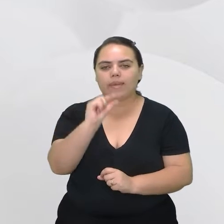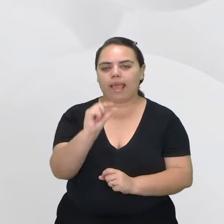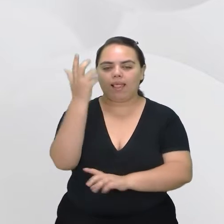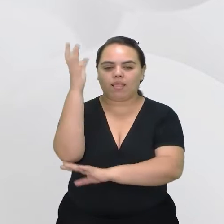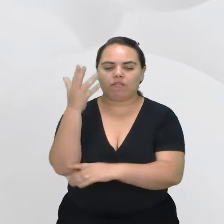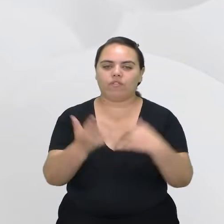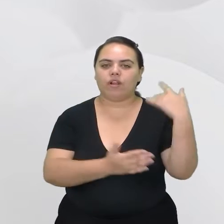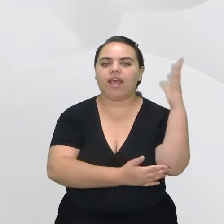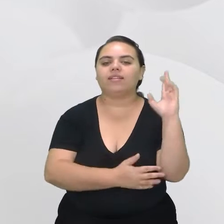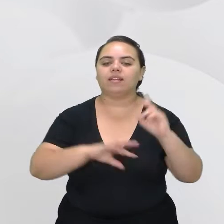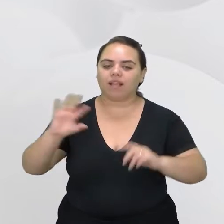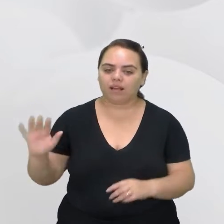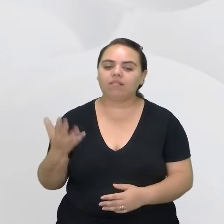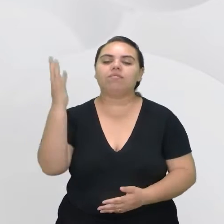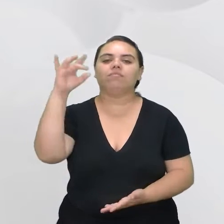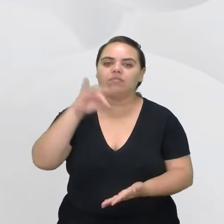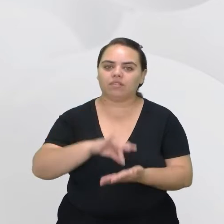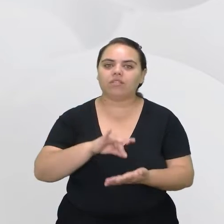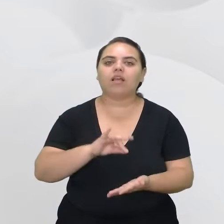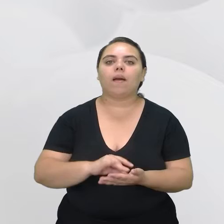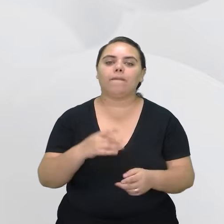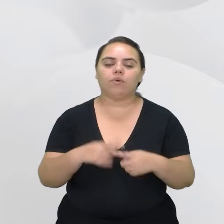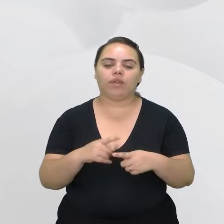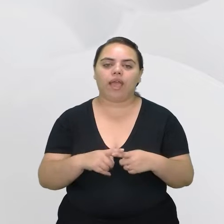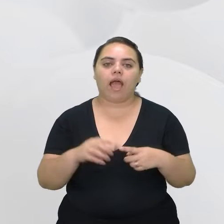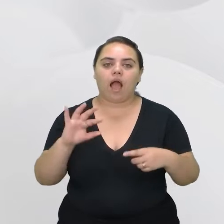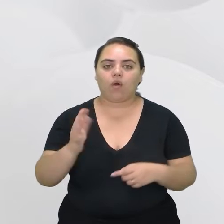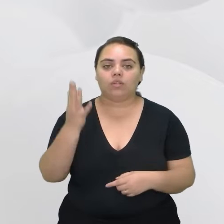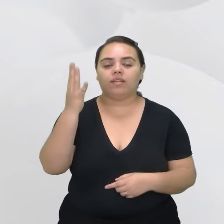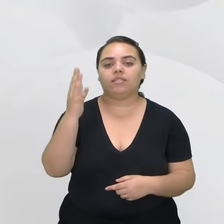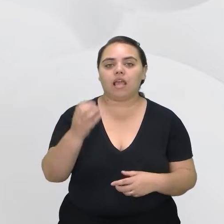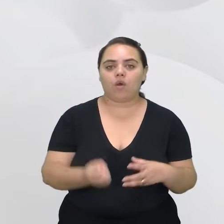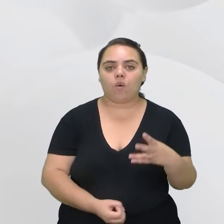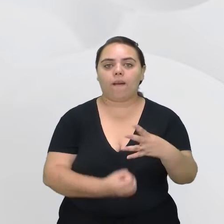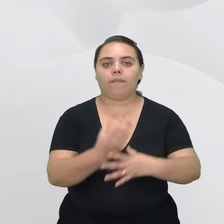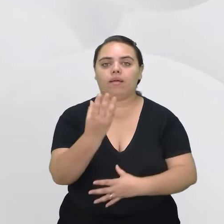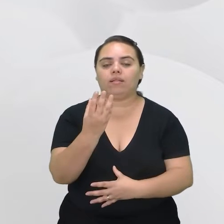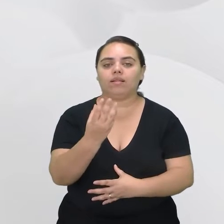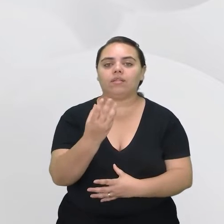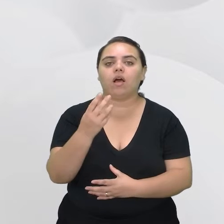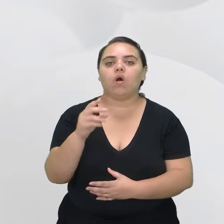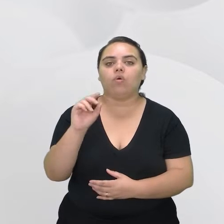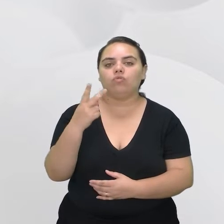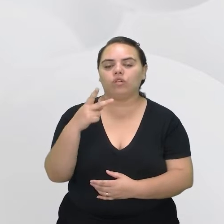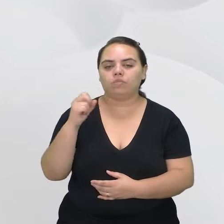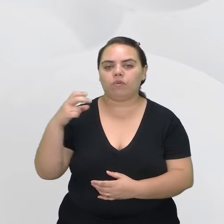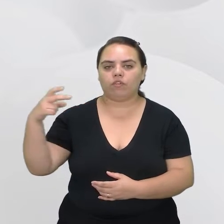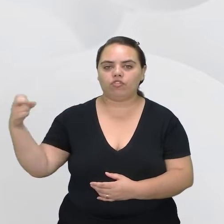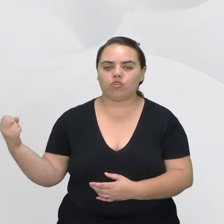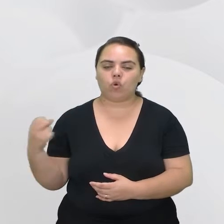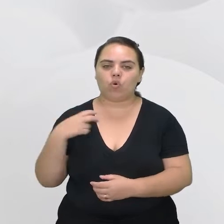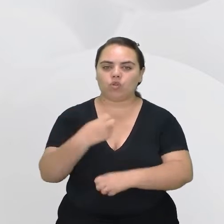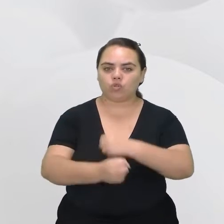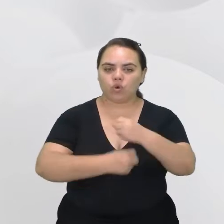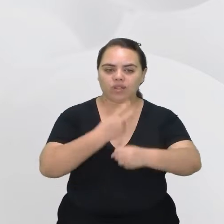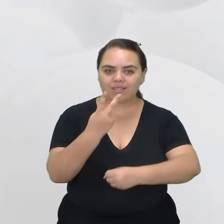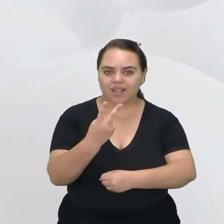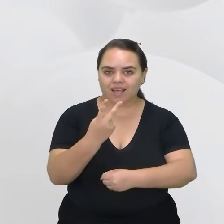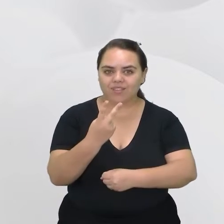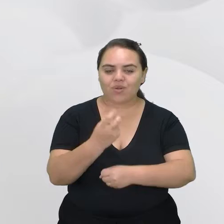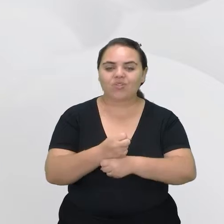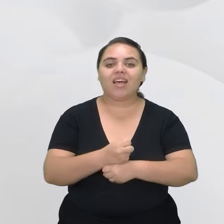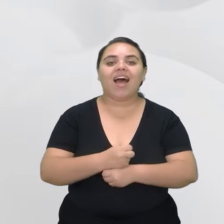se concretizando, né? Porque os primeiros plantios ocorreram em 2021, as florestas de 2 anos já estão com árvores de 4